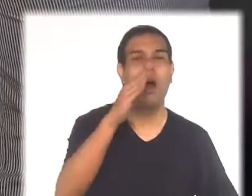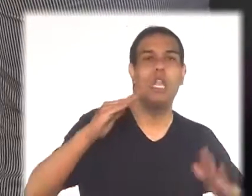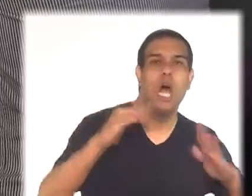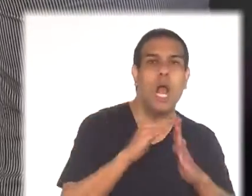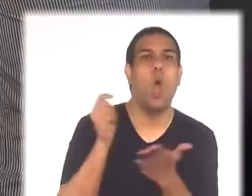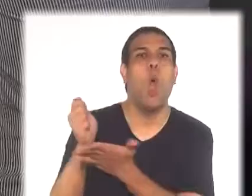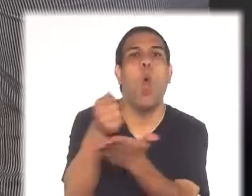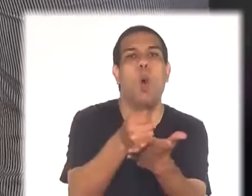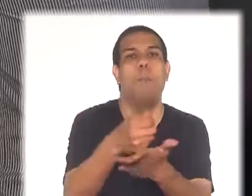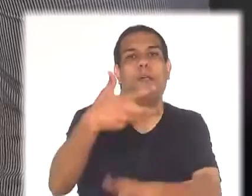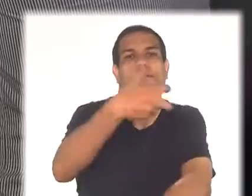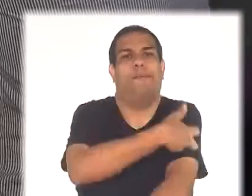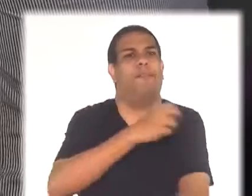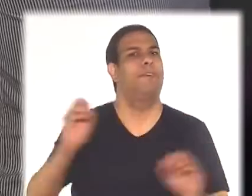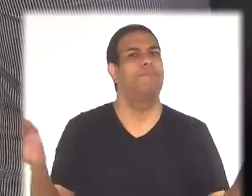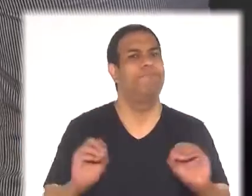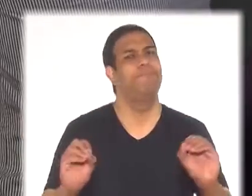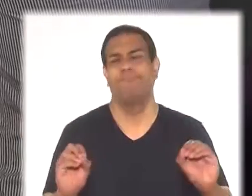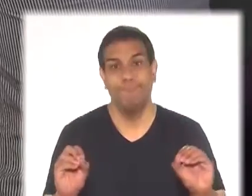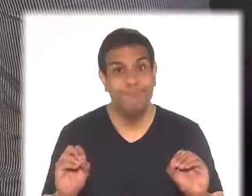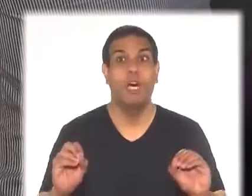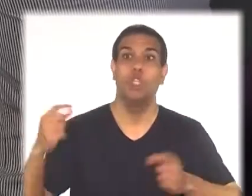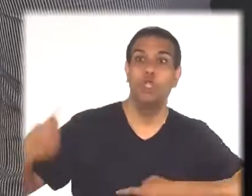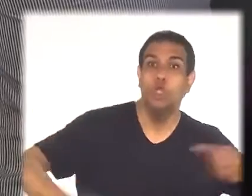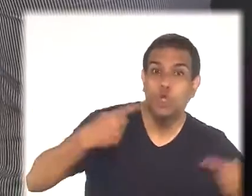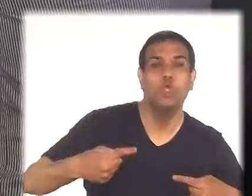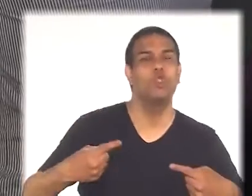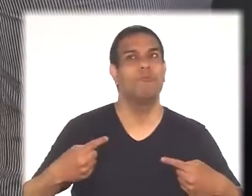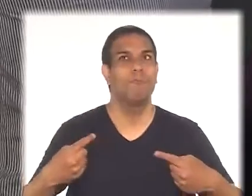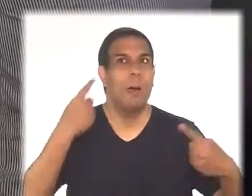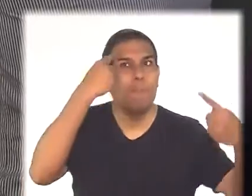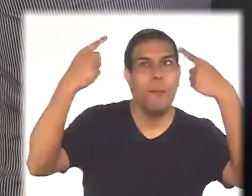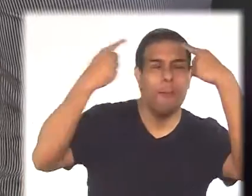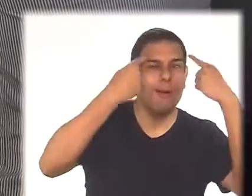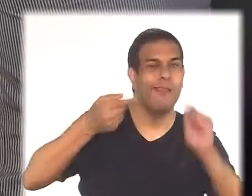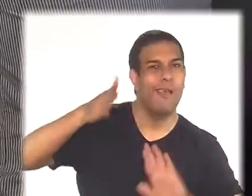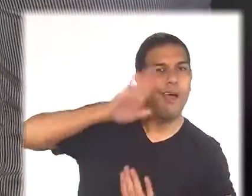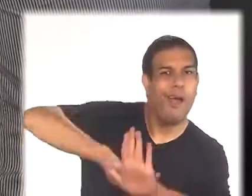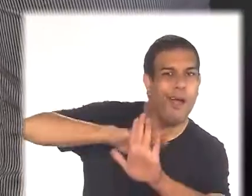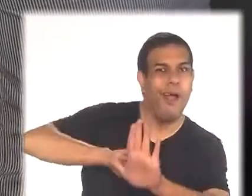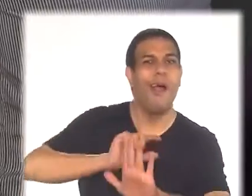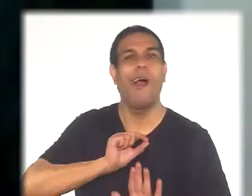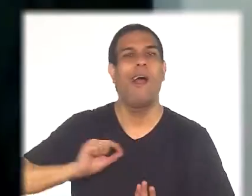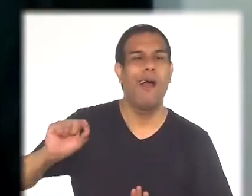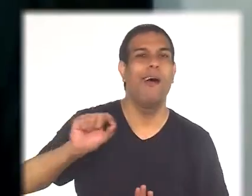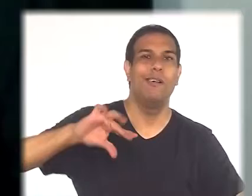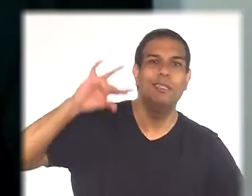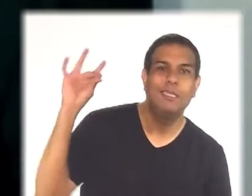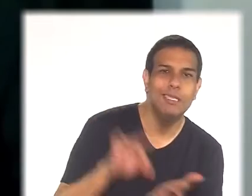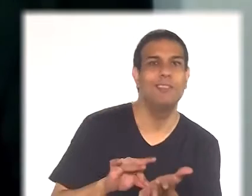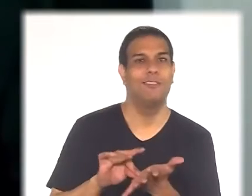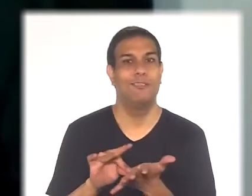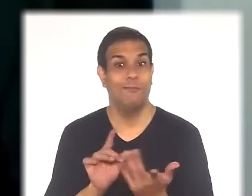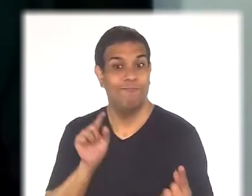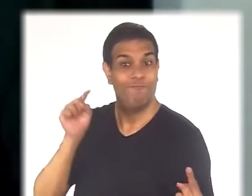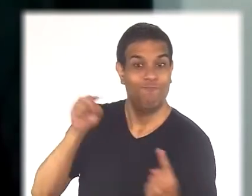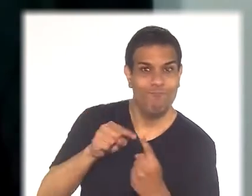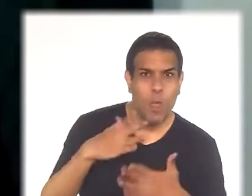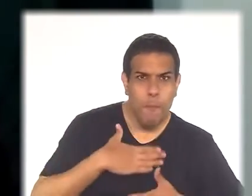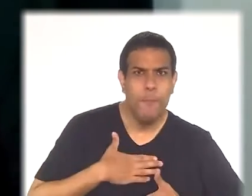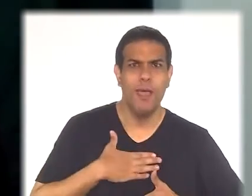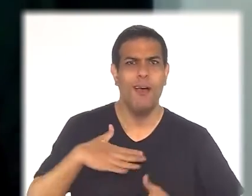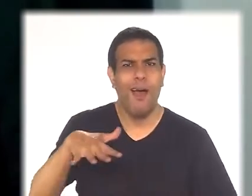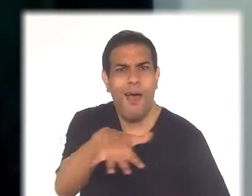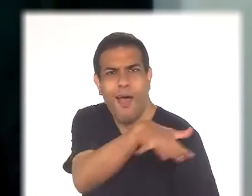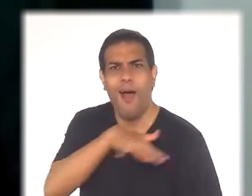nas casas das pessoas e obrigar as pessoas. Claro. Eu acho que é uma discussão mais ideológica do que prática. Do